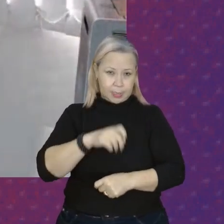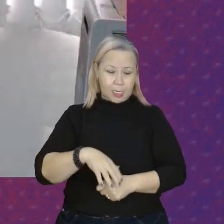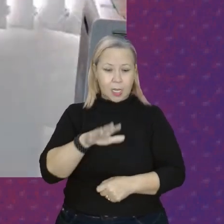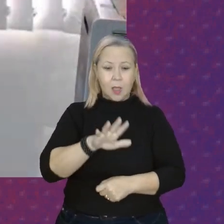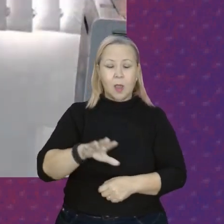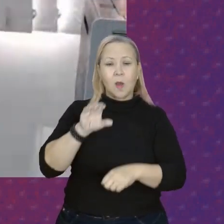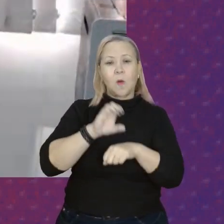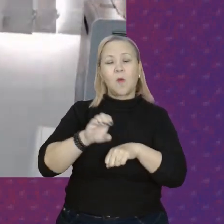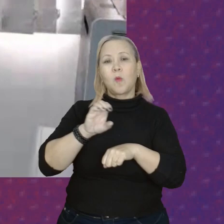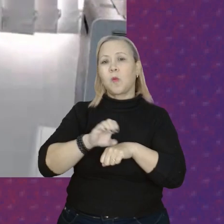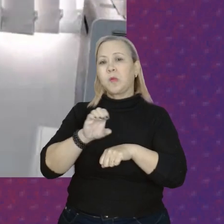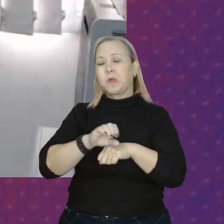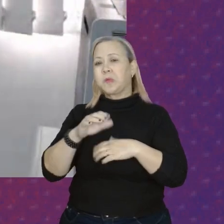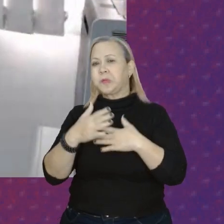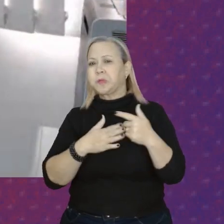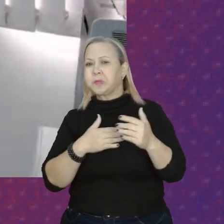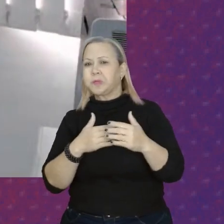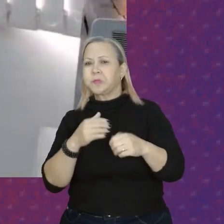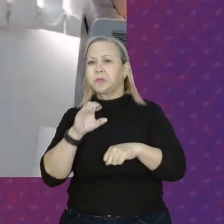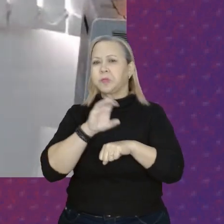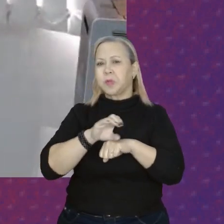curso praticamente